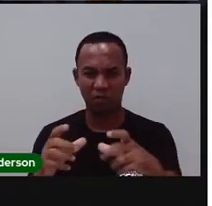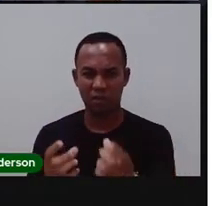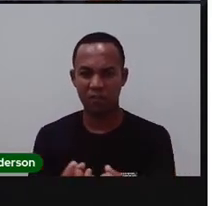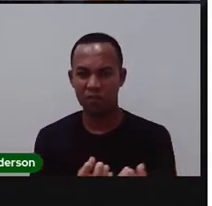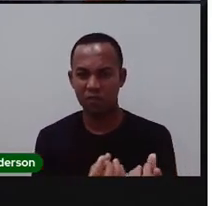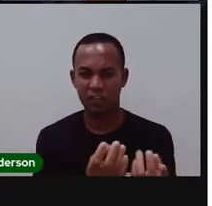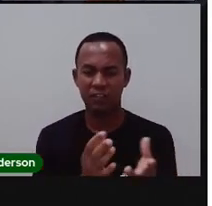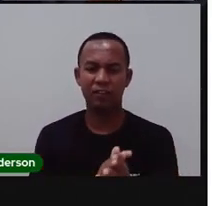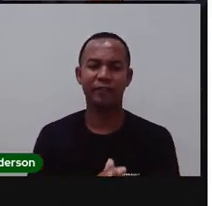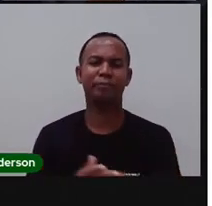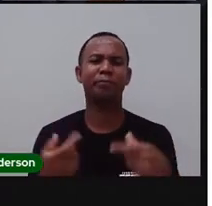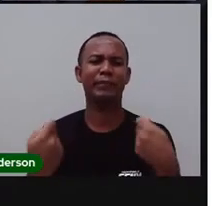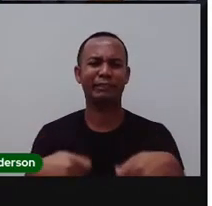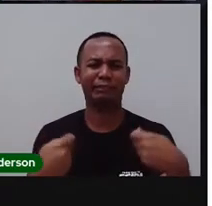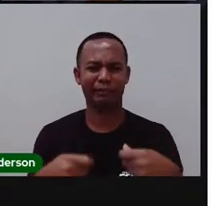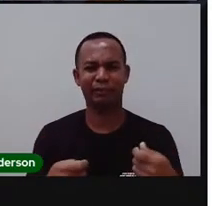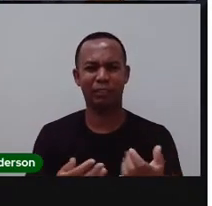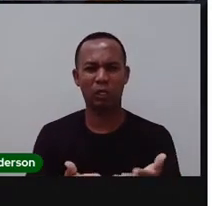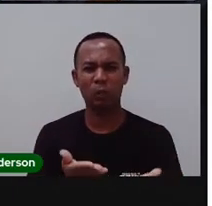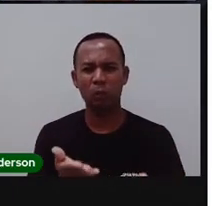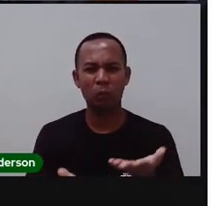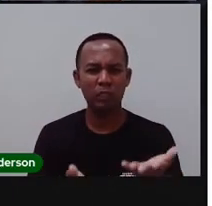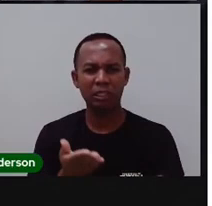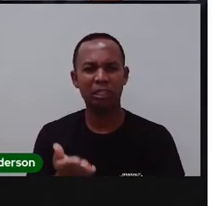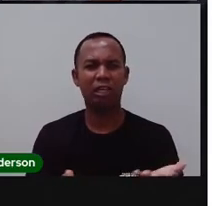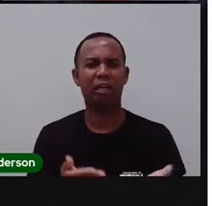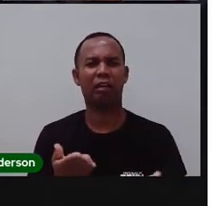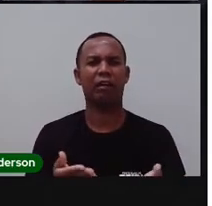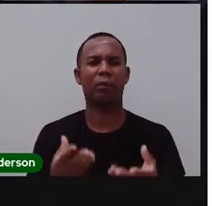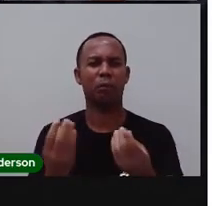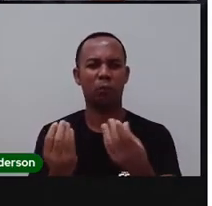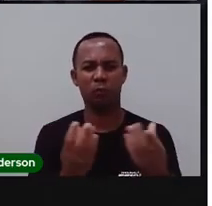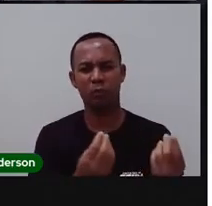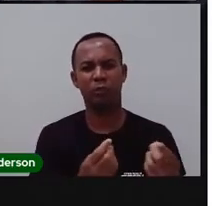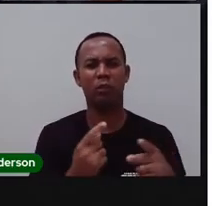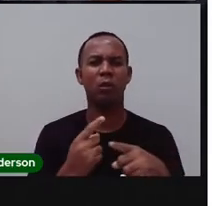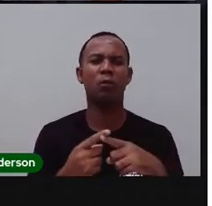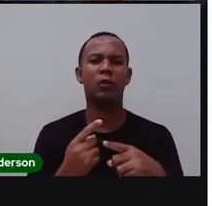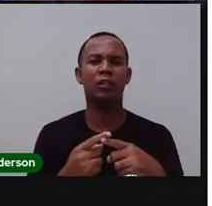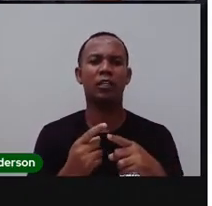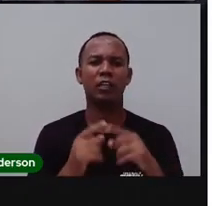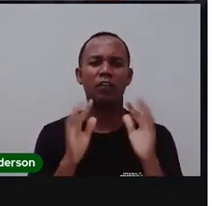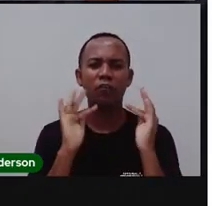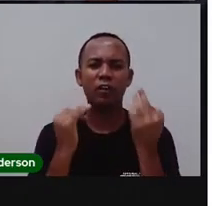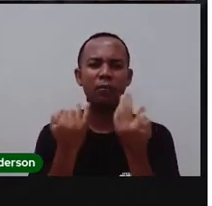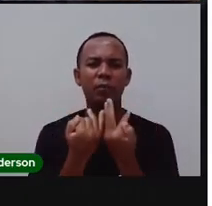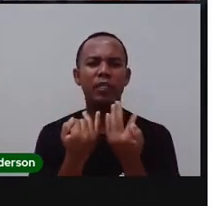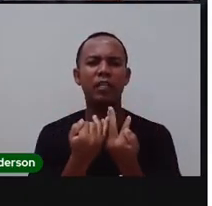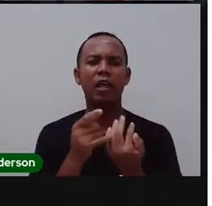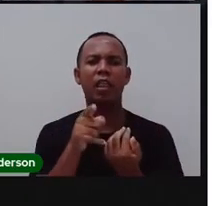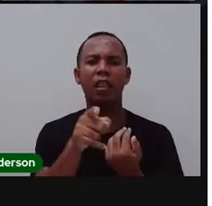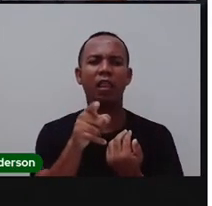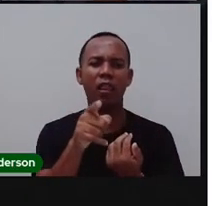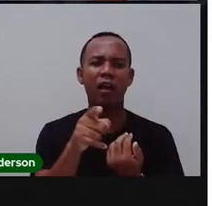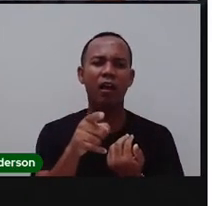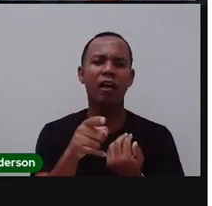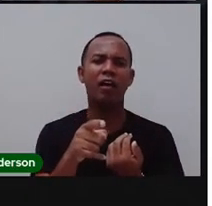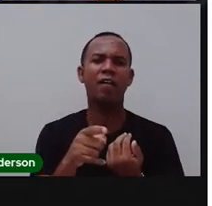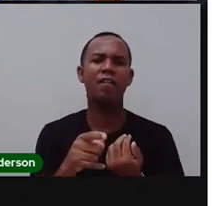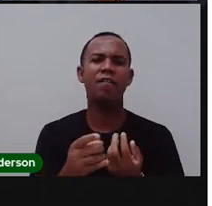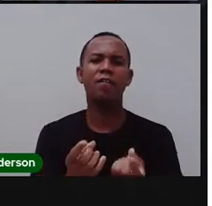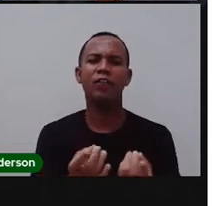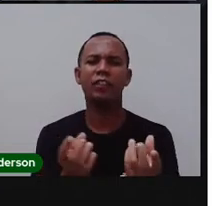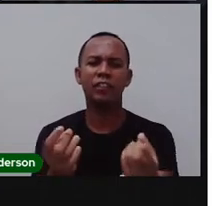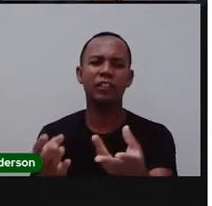A gente precisa cuidar muito, né, o pessoal aí que faz, que ajuda os pais, na feira, que acompanha os pais até a